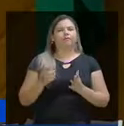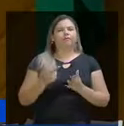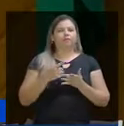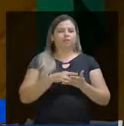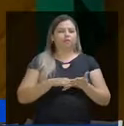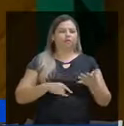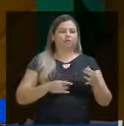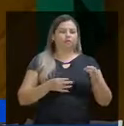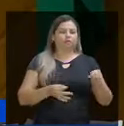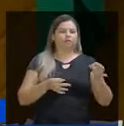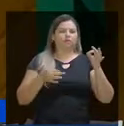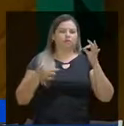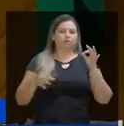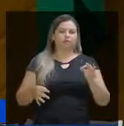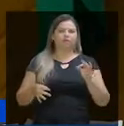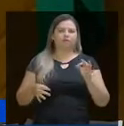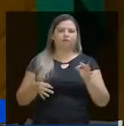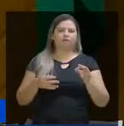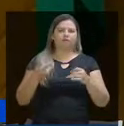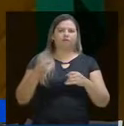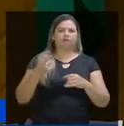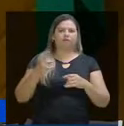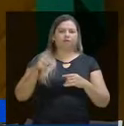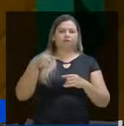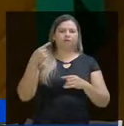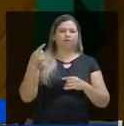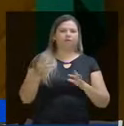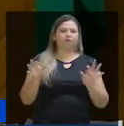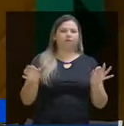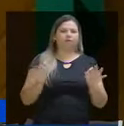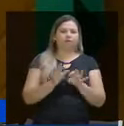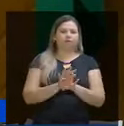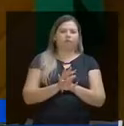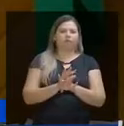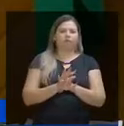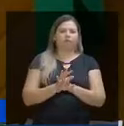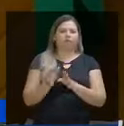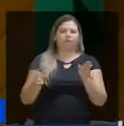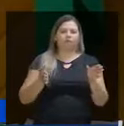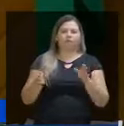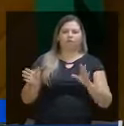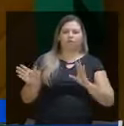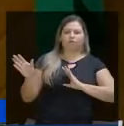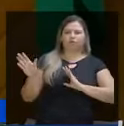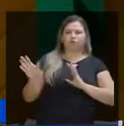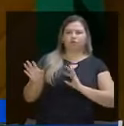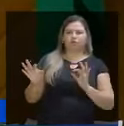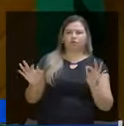quitação eleitoral após o fim da legislatura. Ou seja, os efeitos